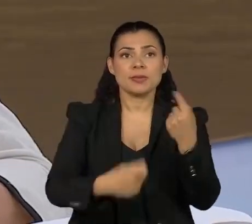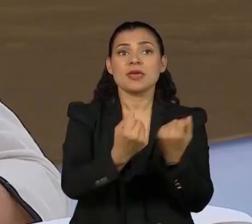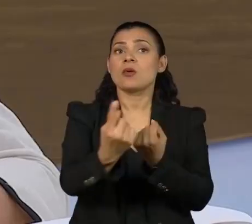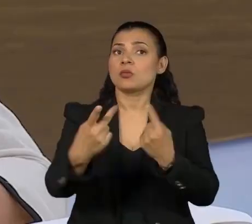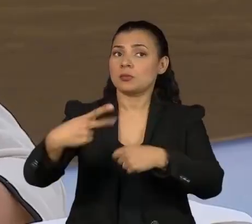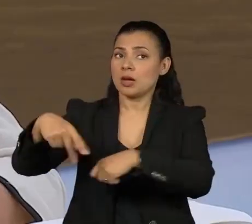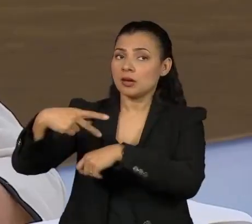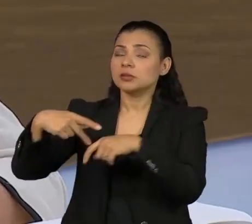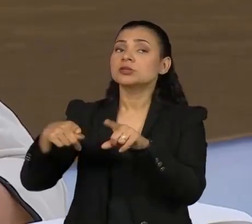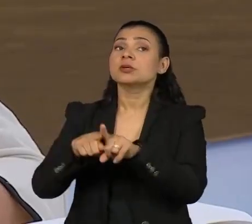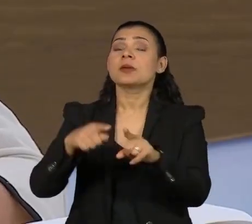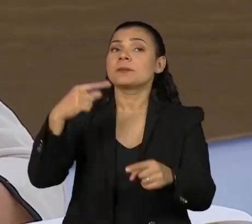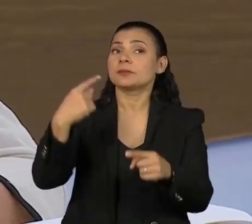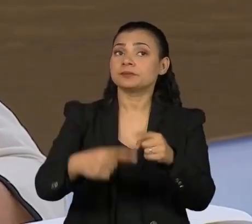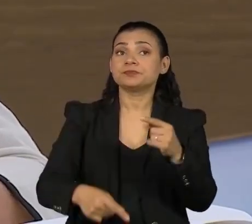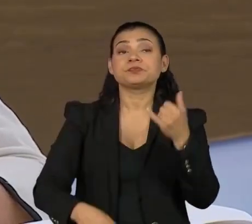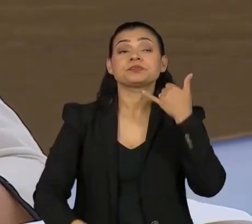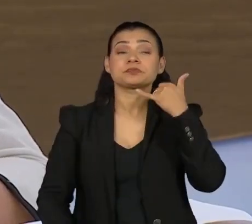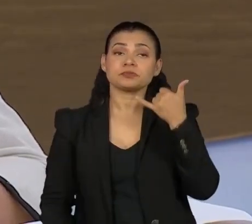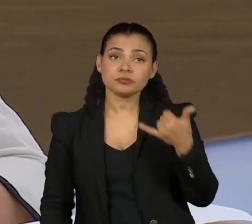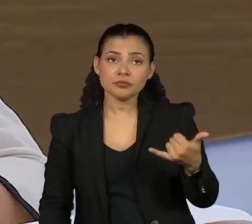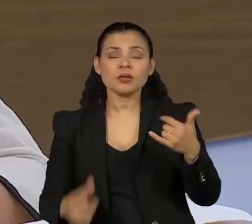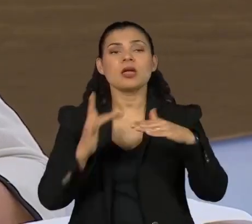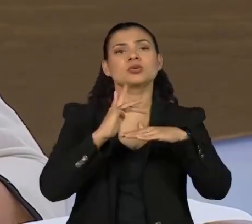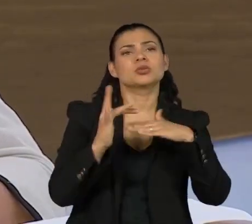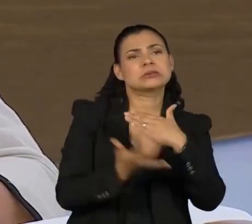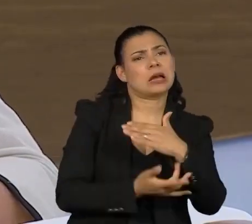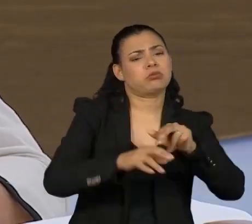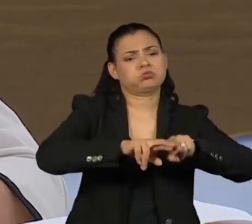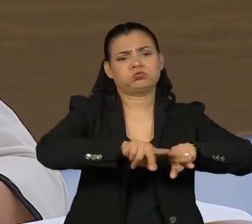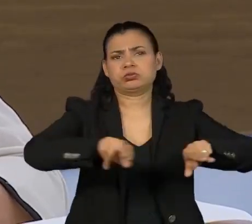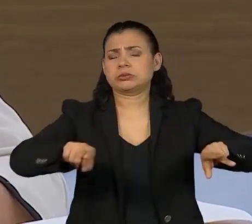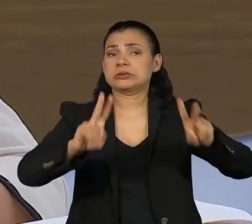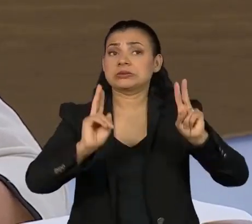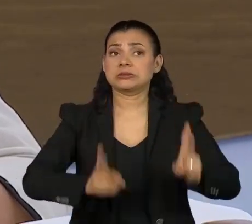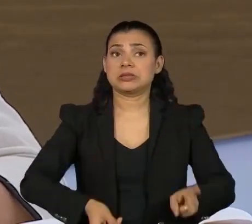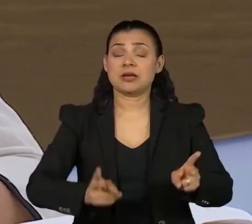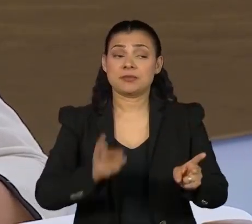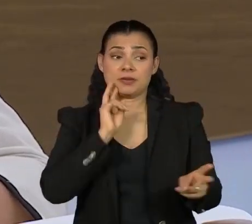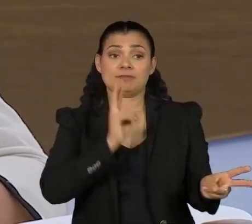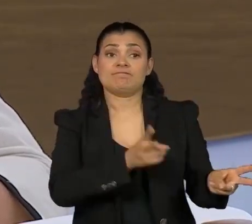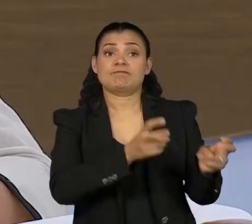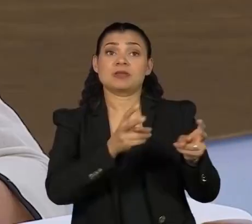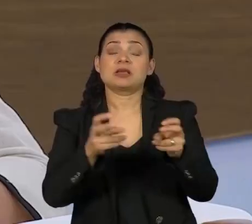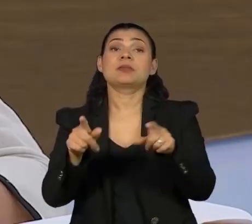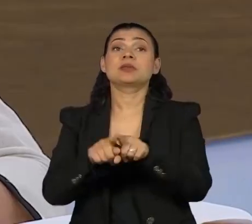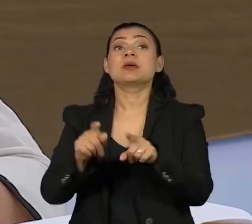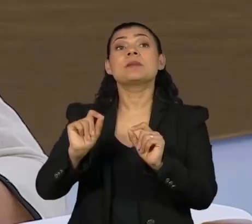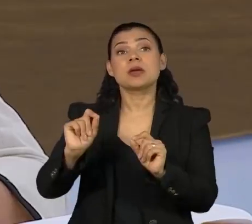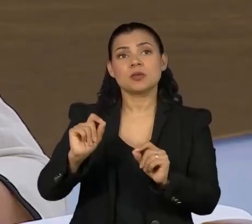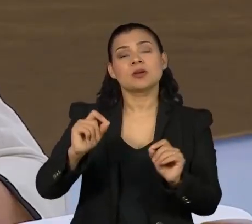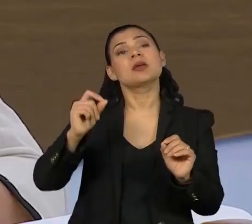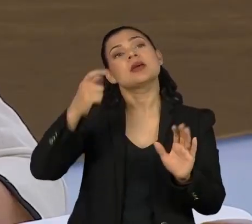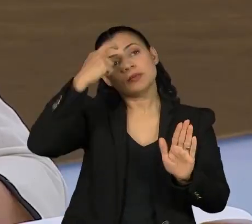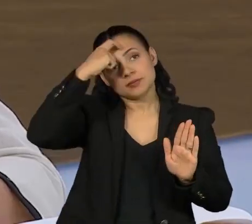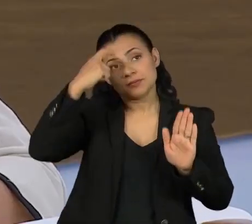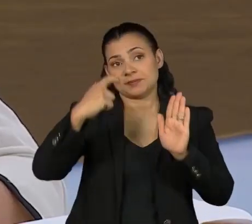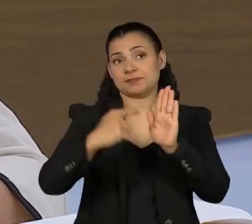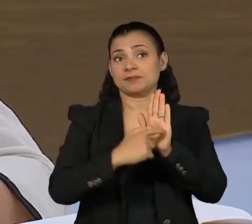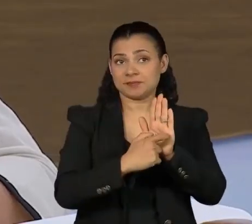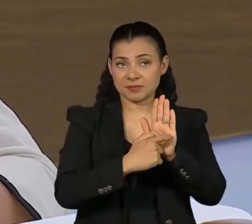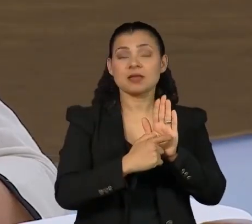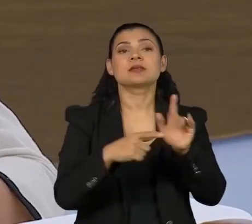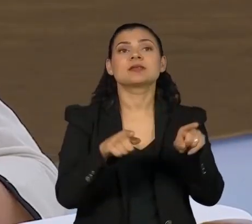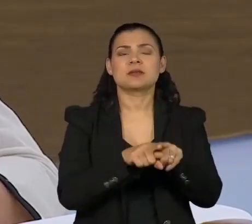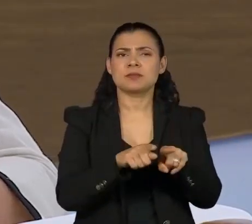países. Agora os smartphones, as redes sociais. E agora a gente vê o crescimento, o surgimento da inteligência artificial. Você